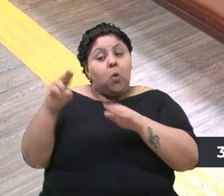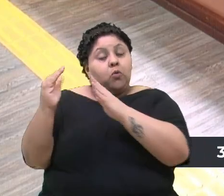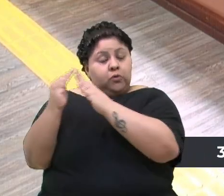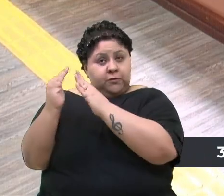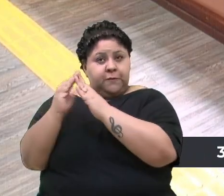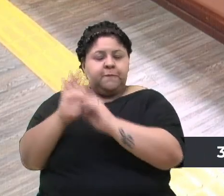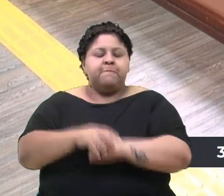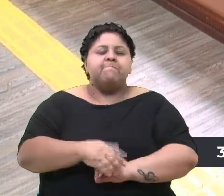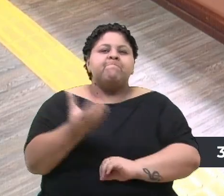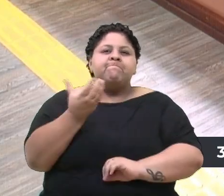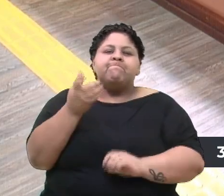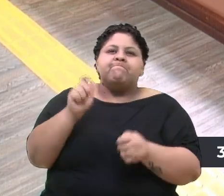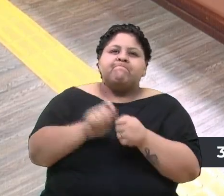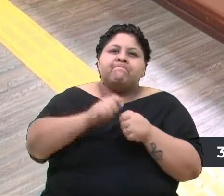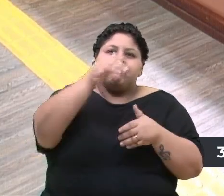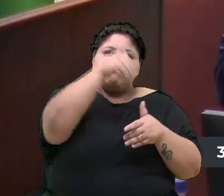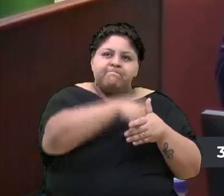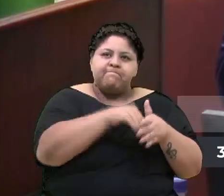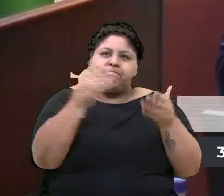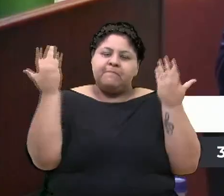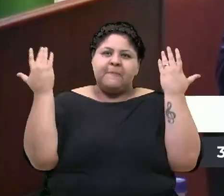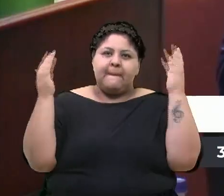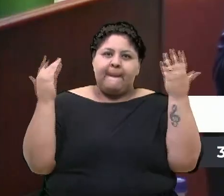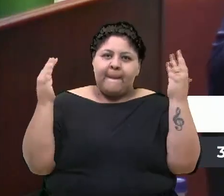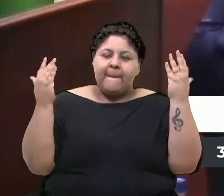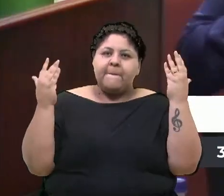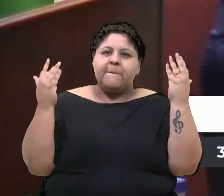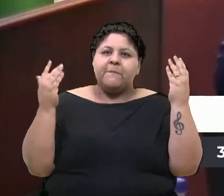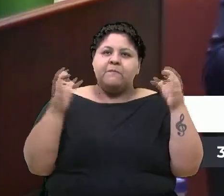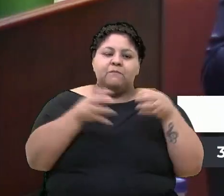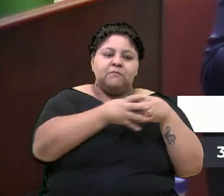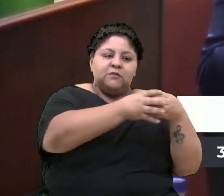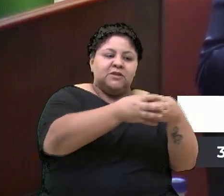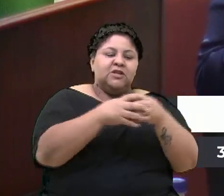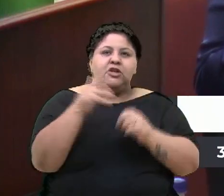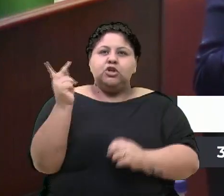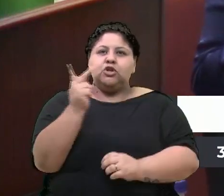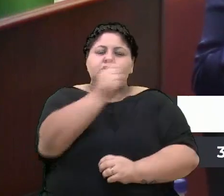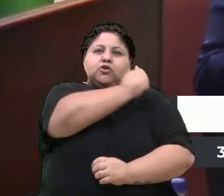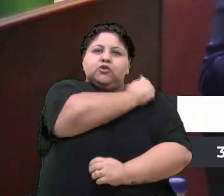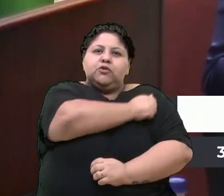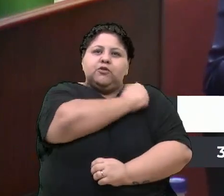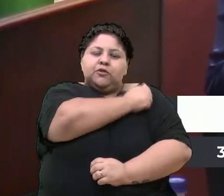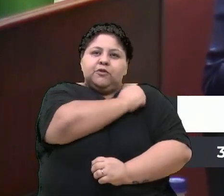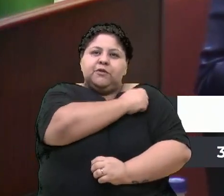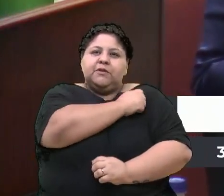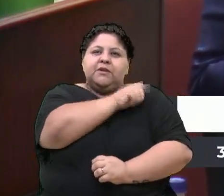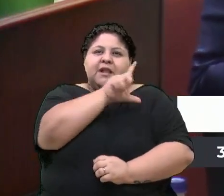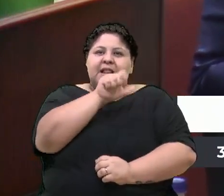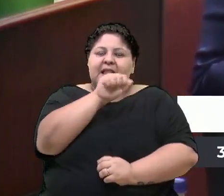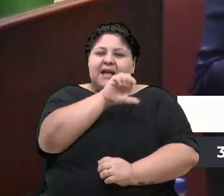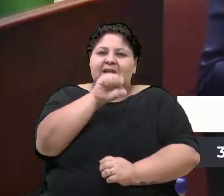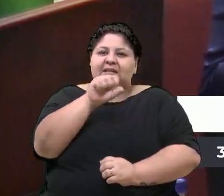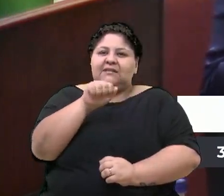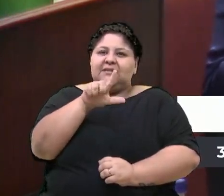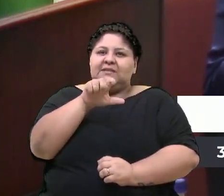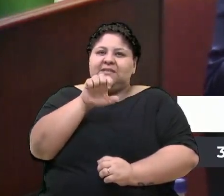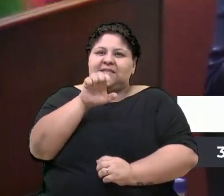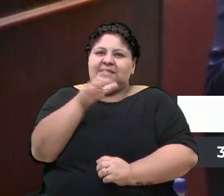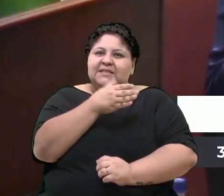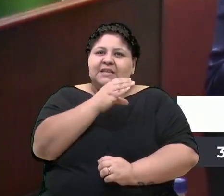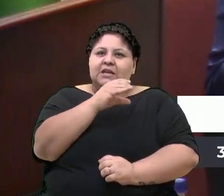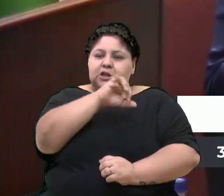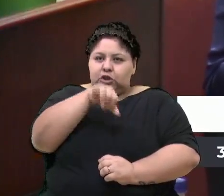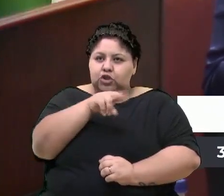Eu quero fazer um voto de congratulações a uma turma, 2 alunas do ensino médio do Colégio La Salle Carmo, a Júlia de